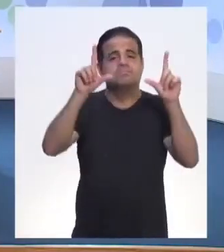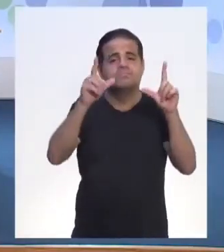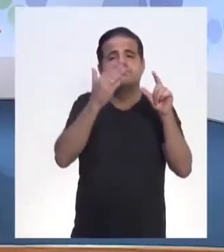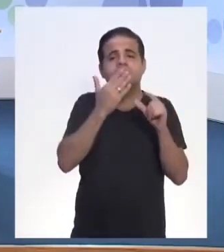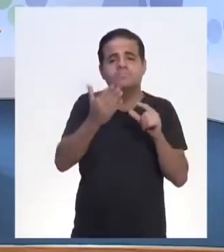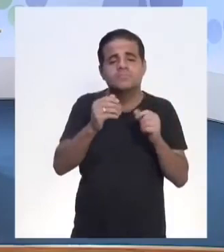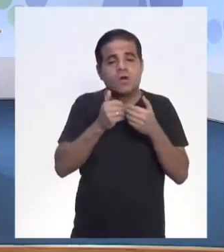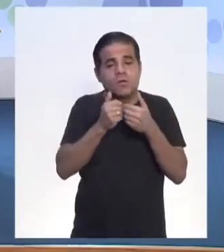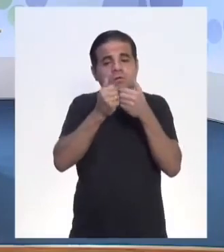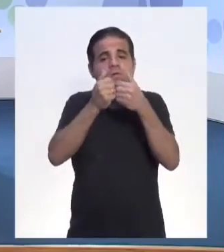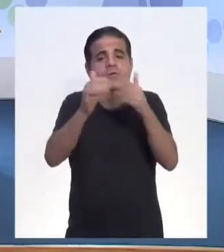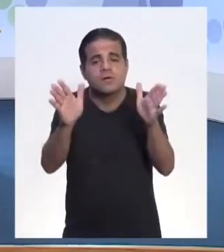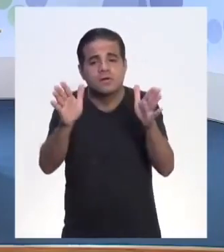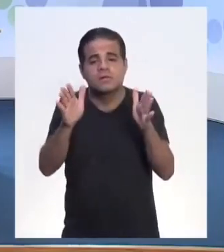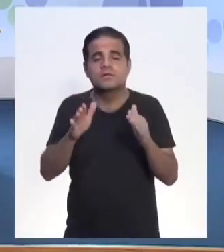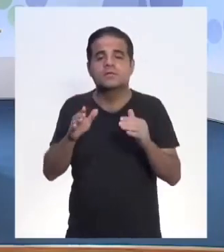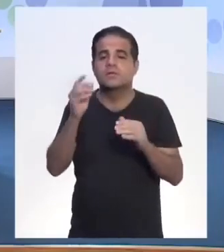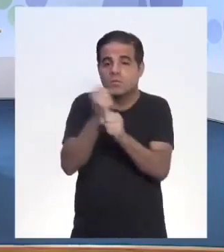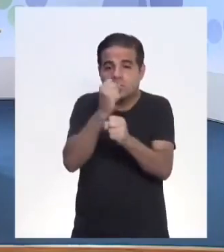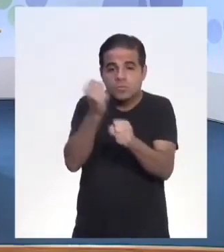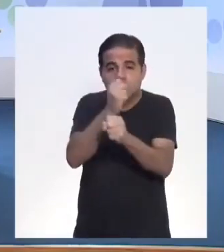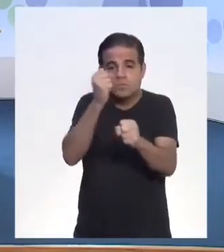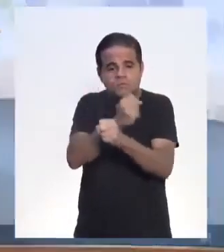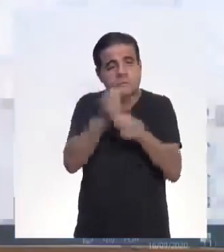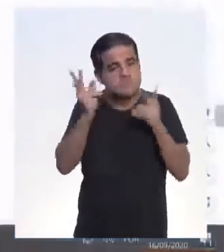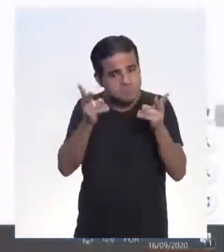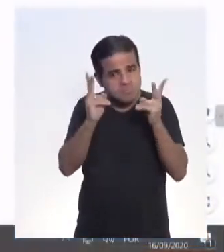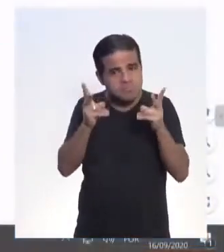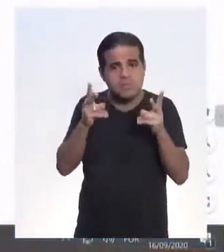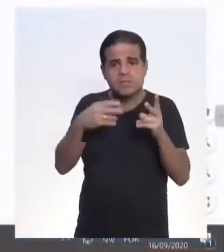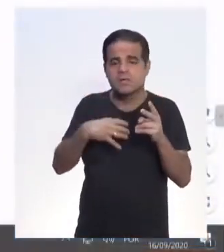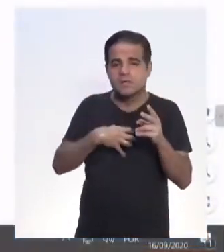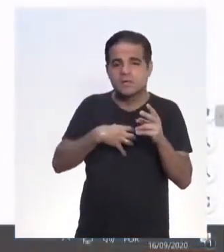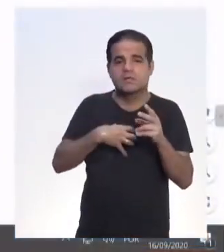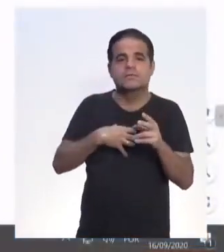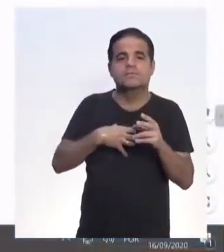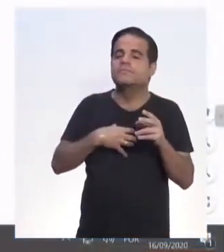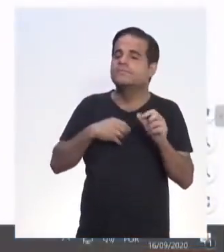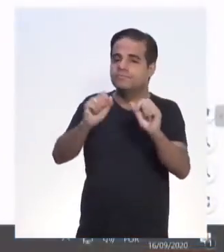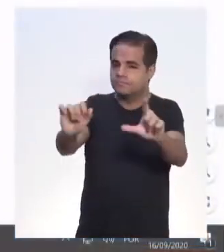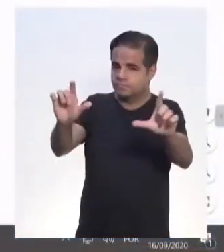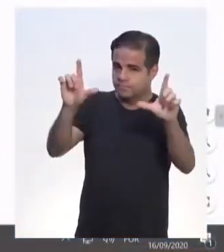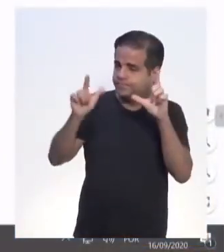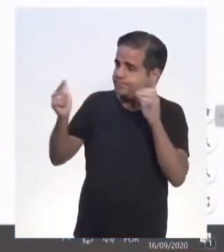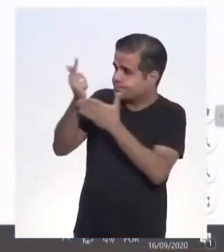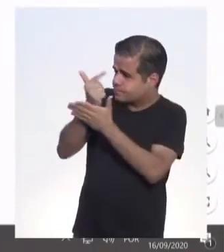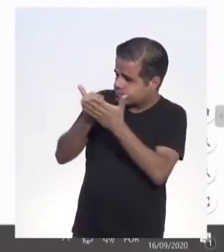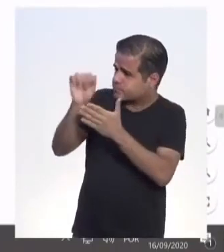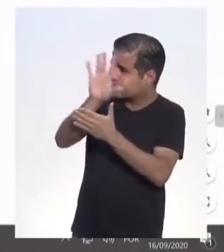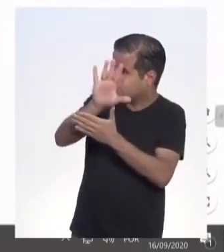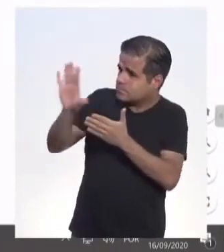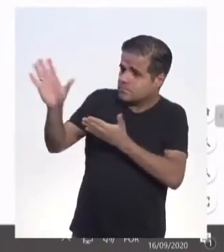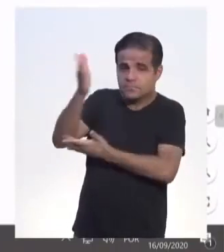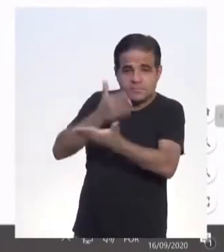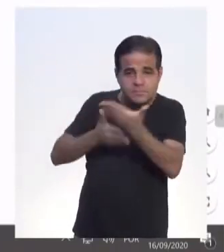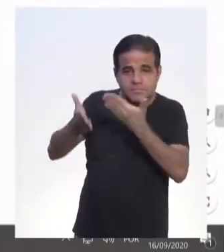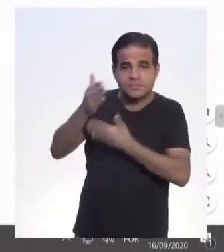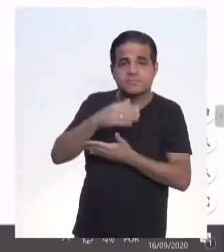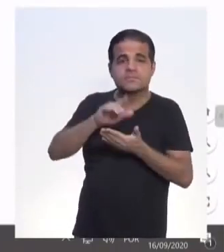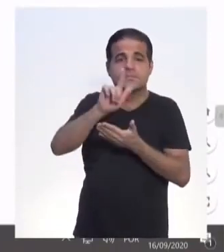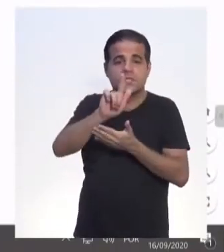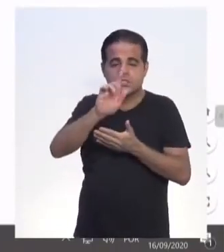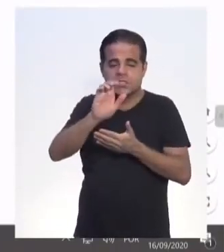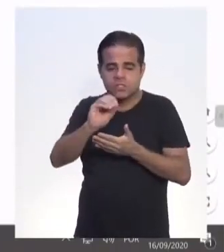Eu vou abrir, eu construí na mesma forma aí o GeoGebra. Então, nós utilizamos muito essa relação, né, do